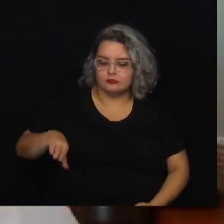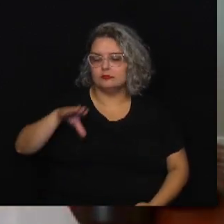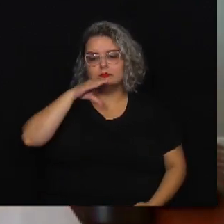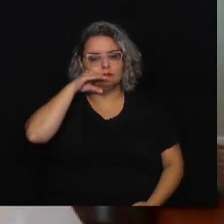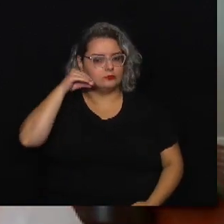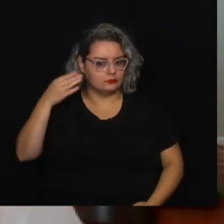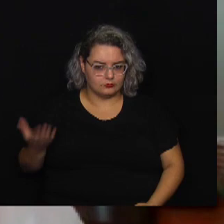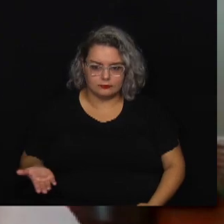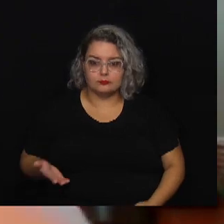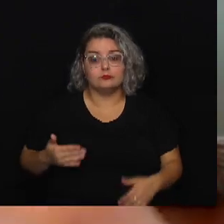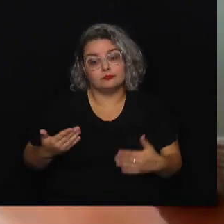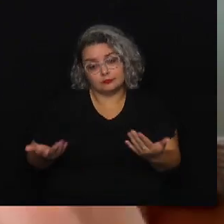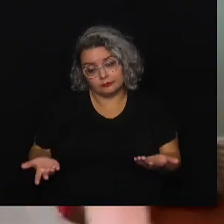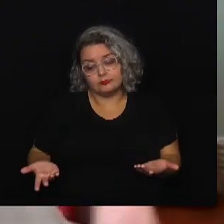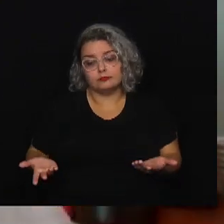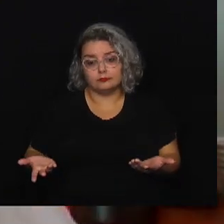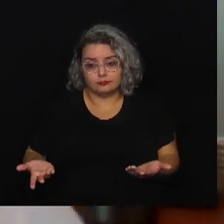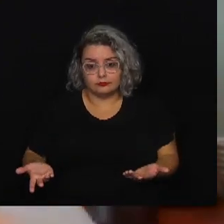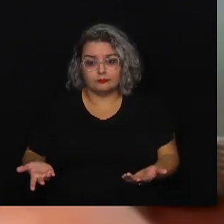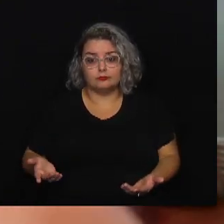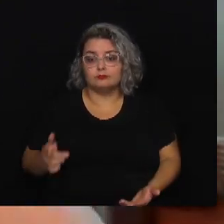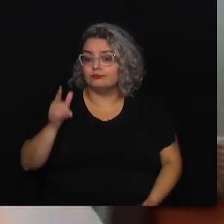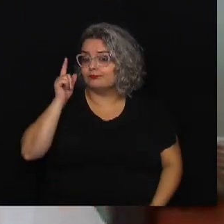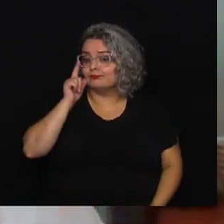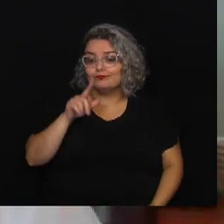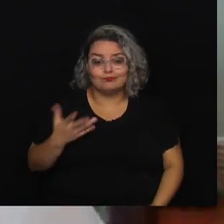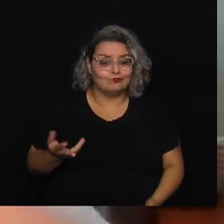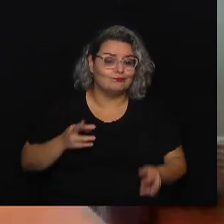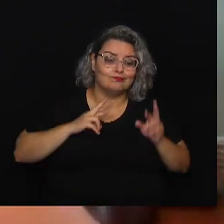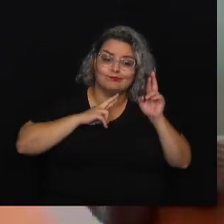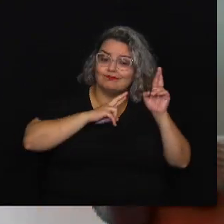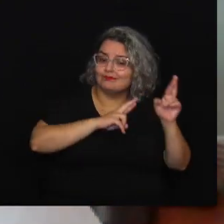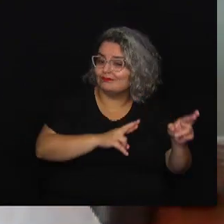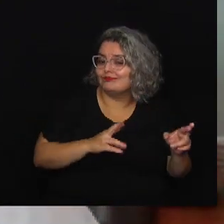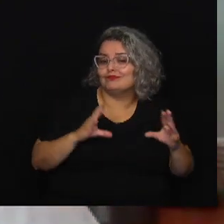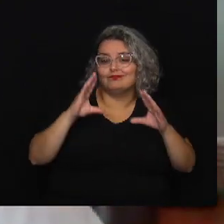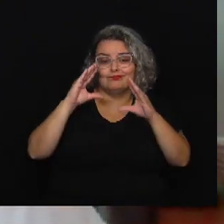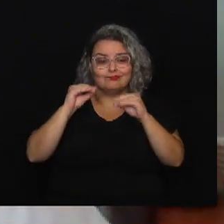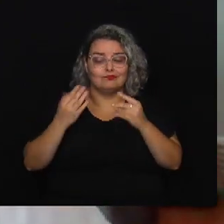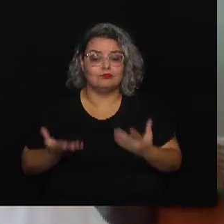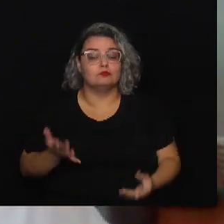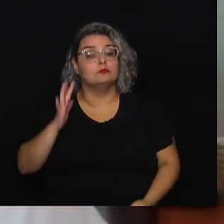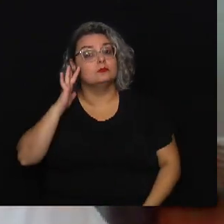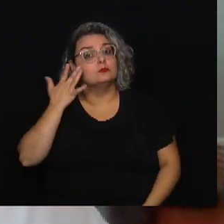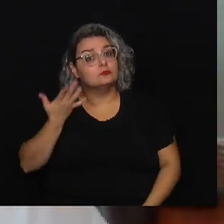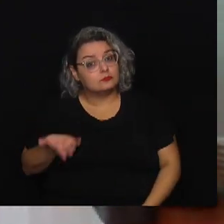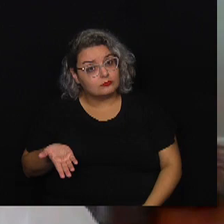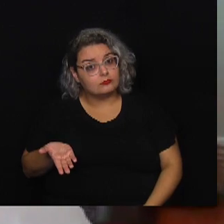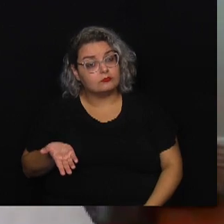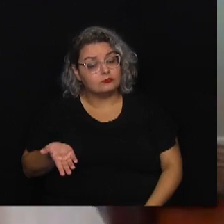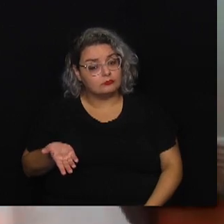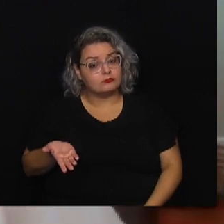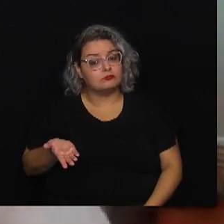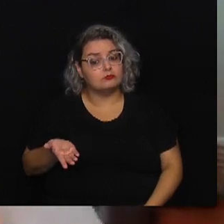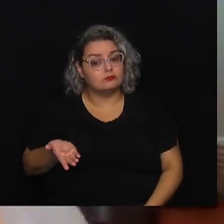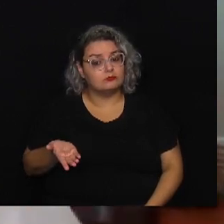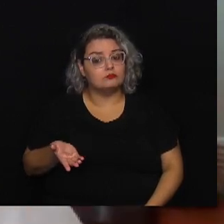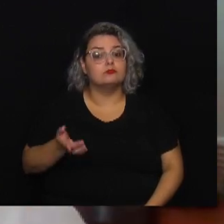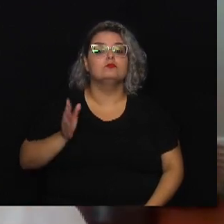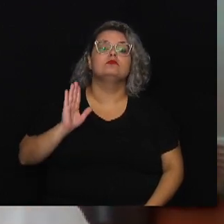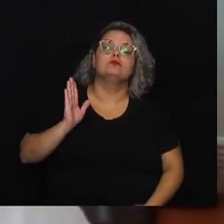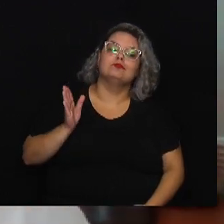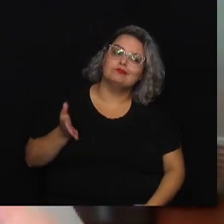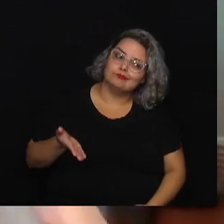né, acabam por não conseguindo dormir à noite, mas eu acho que isso já era de